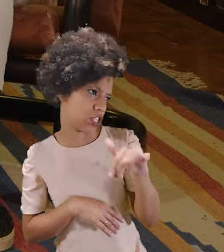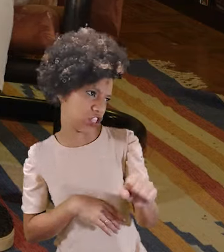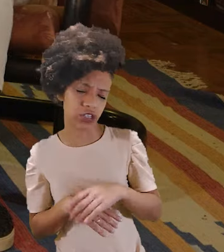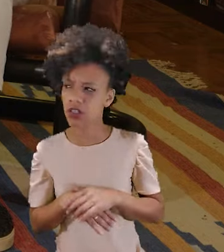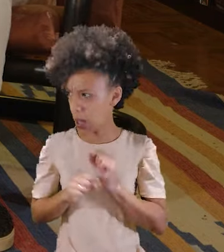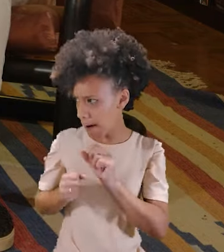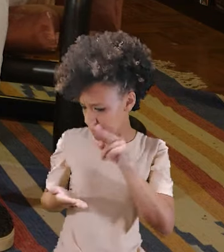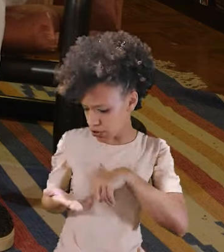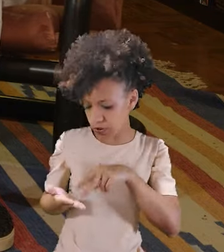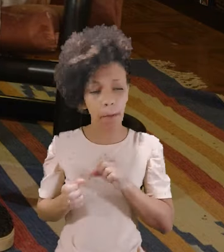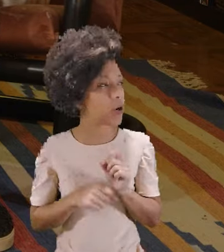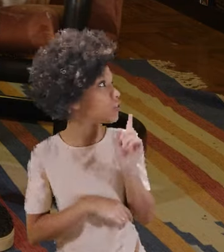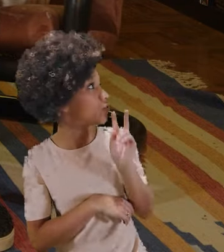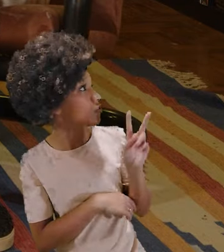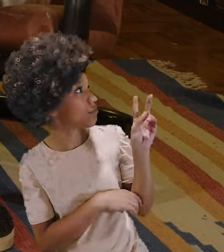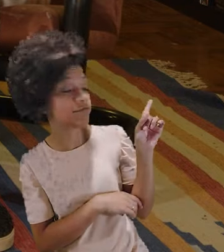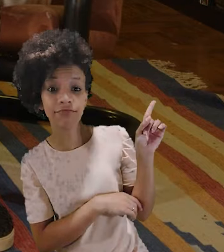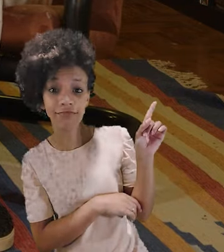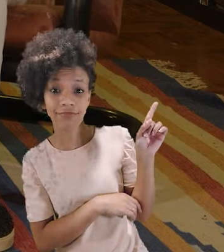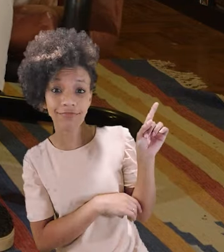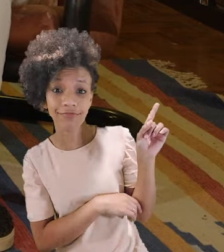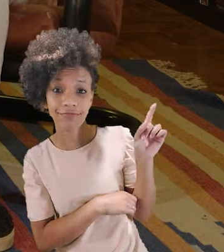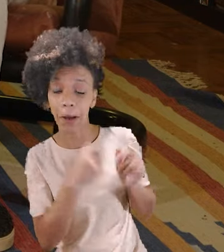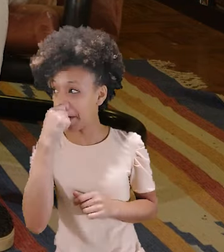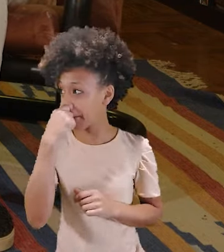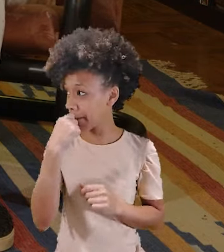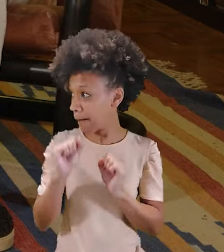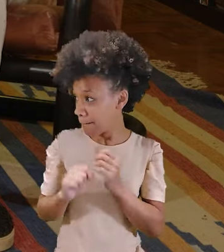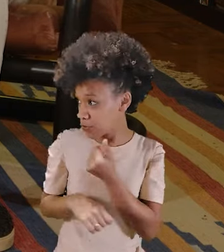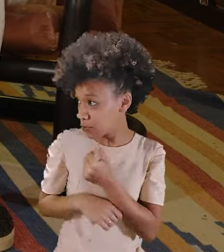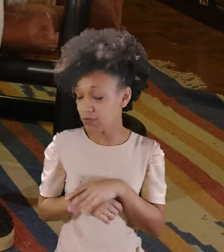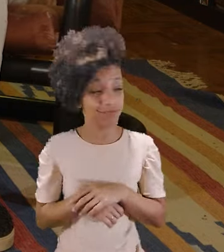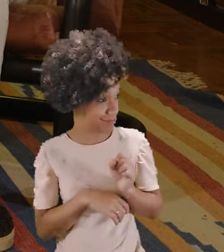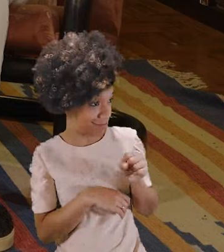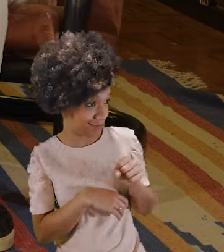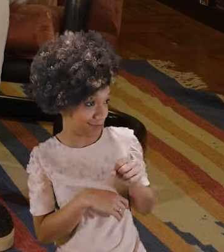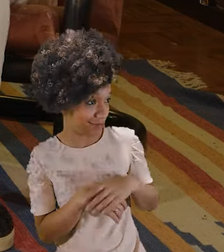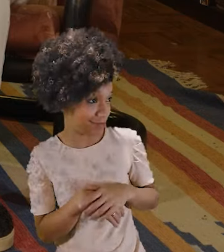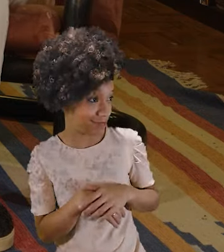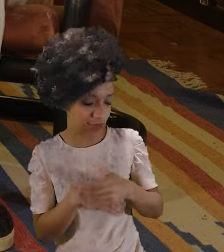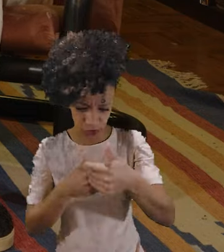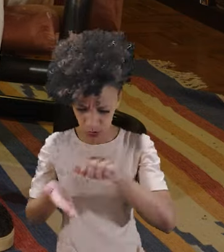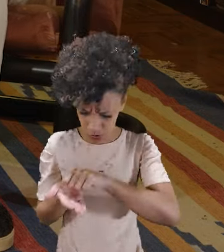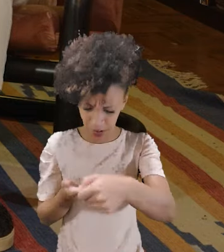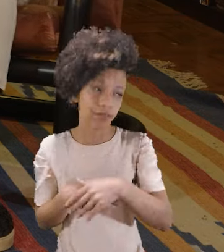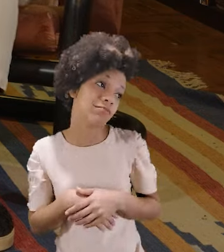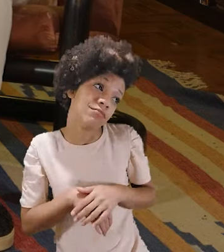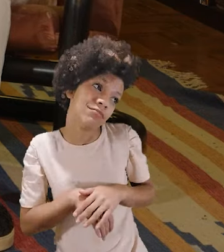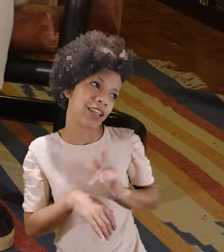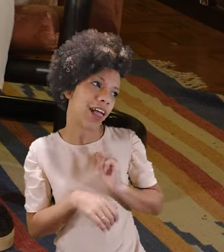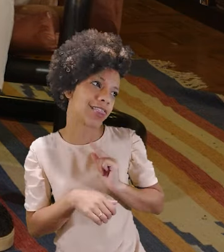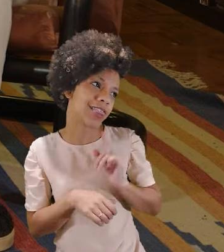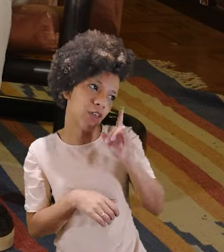ali posso ver pode pode abrir Se quiser posso abrir pode responde Então imagina voz também pode claro uma raça Oi tava